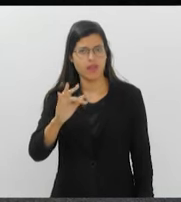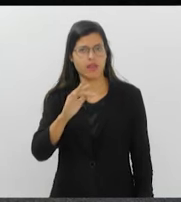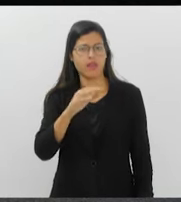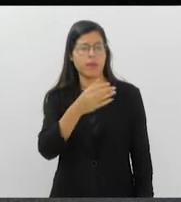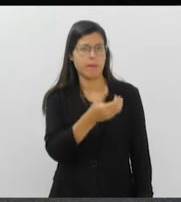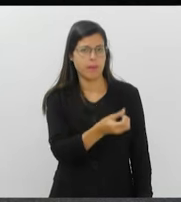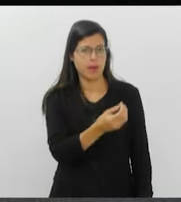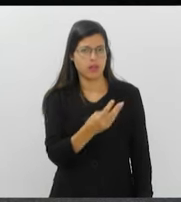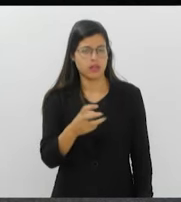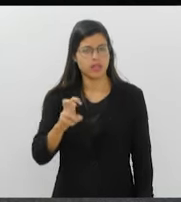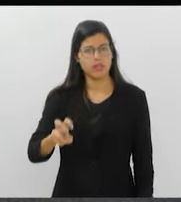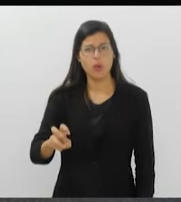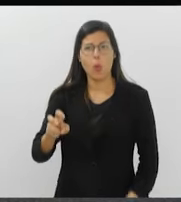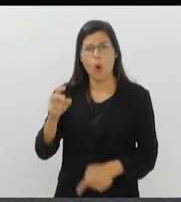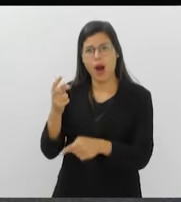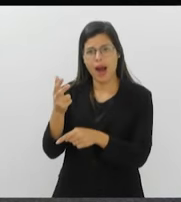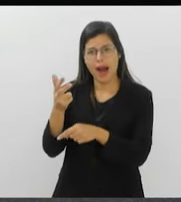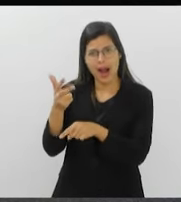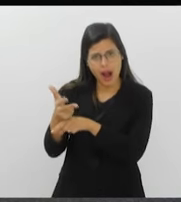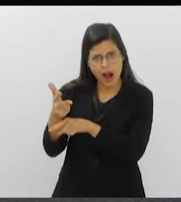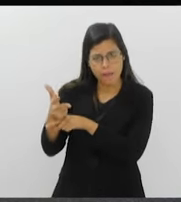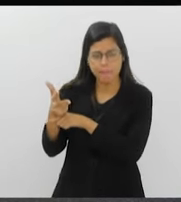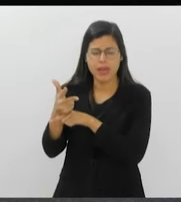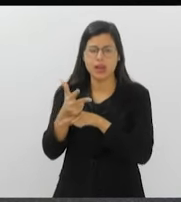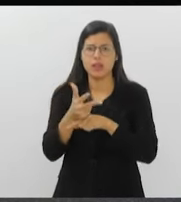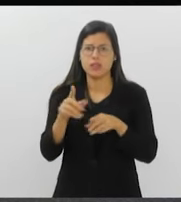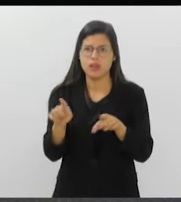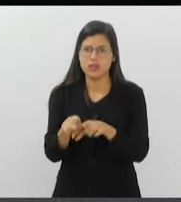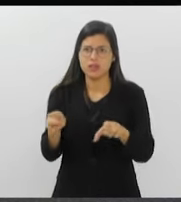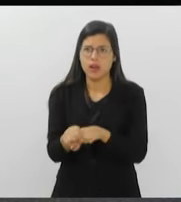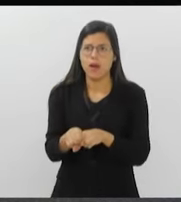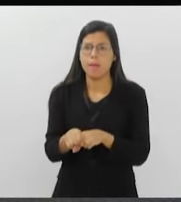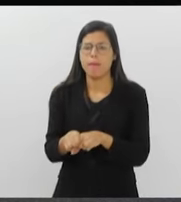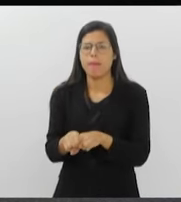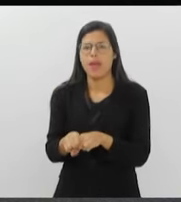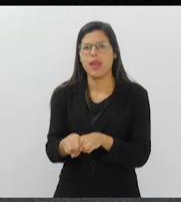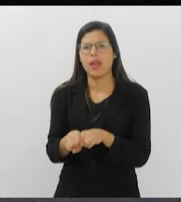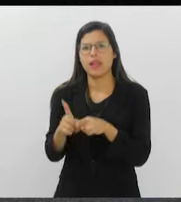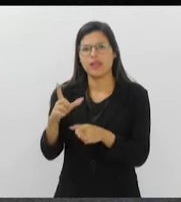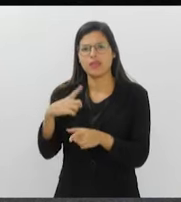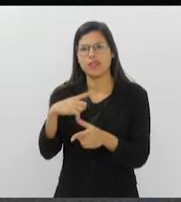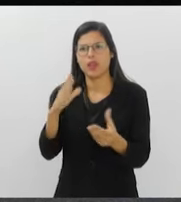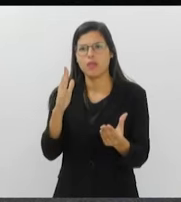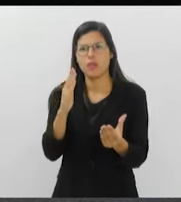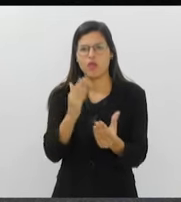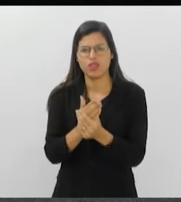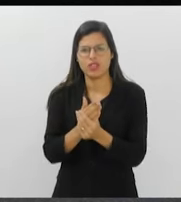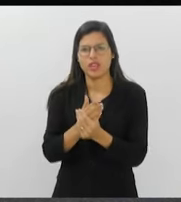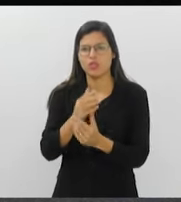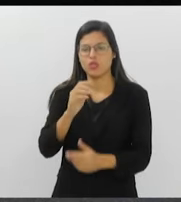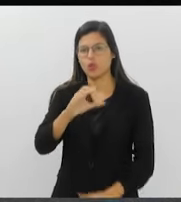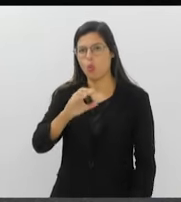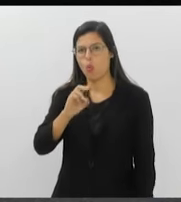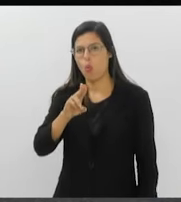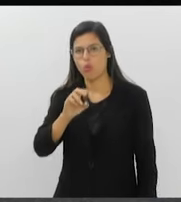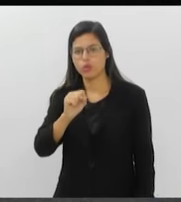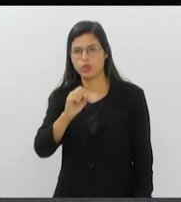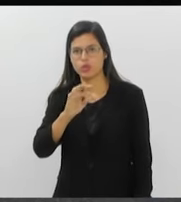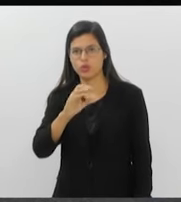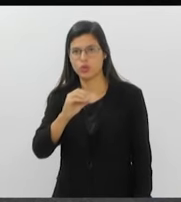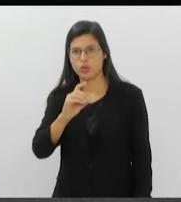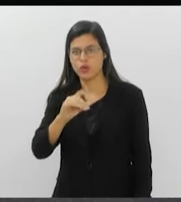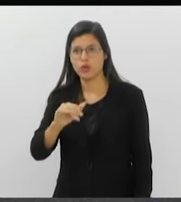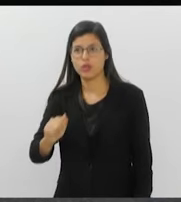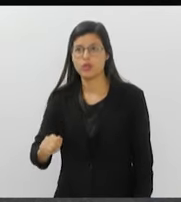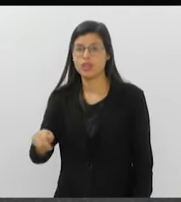custódia. Esse menor já tinha sido preso dias atrás e, mais uma vez, e estava com